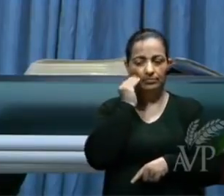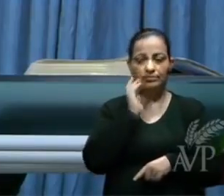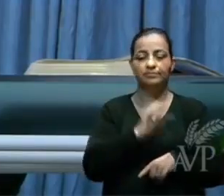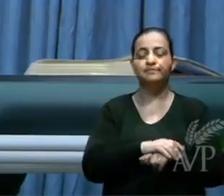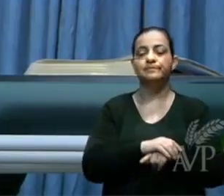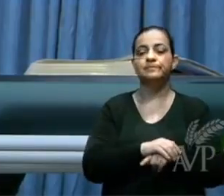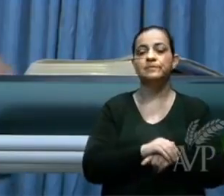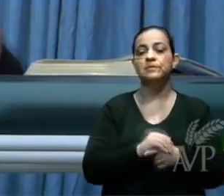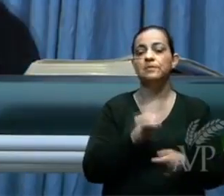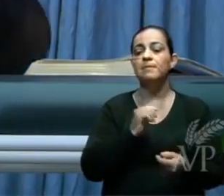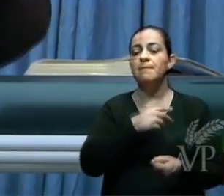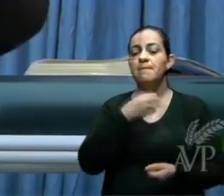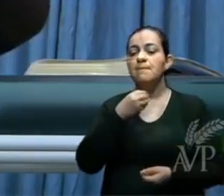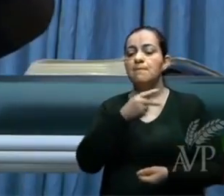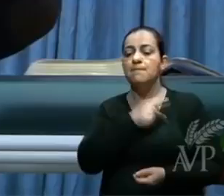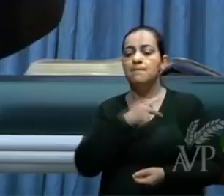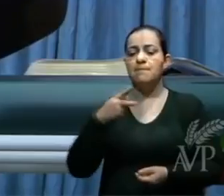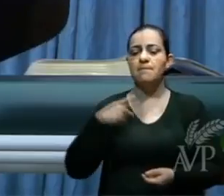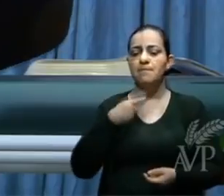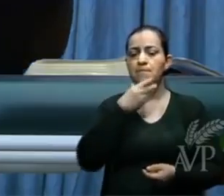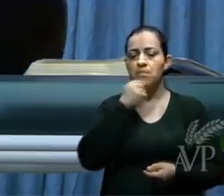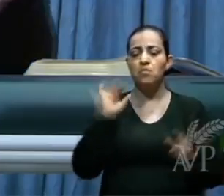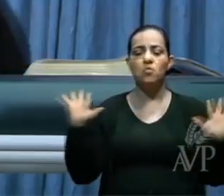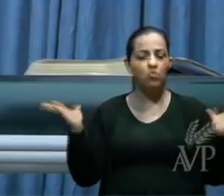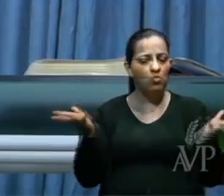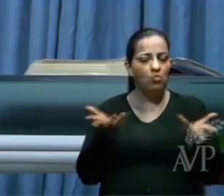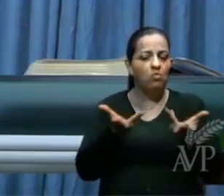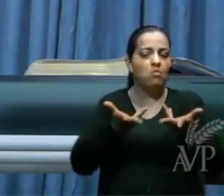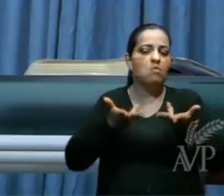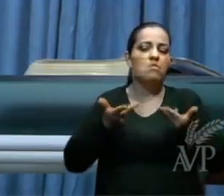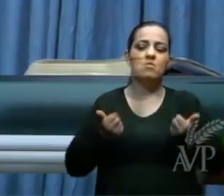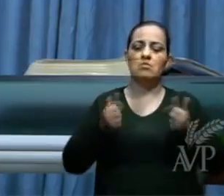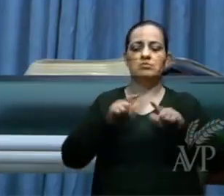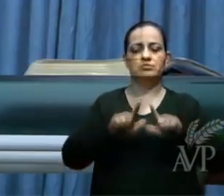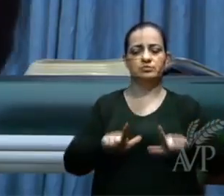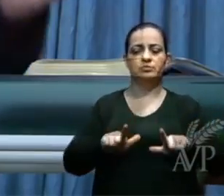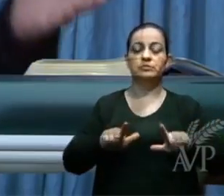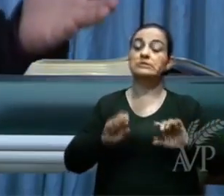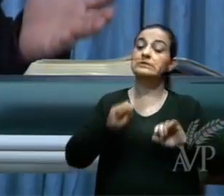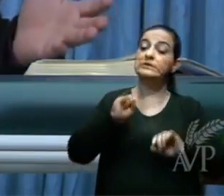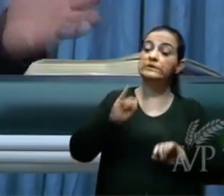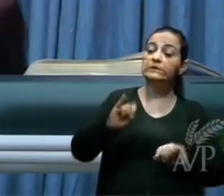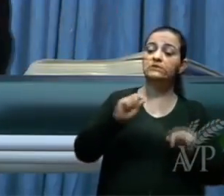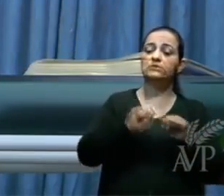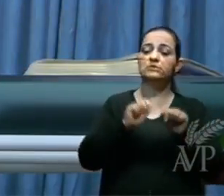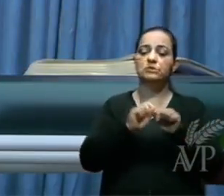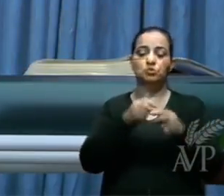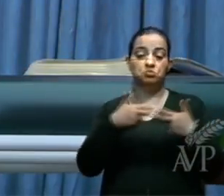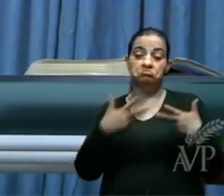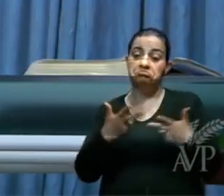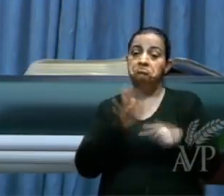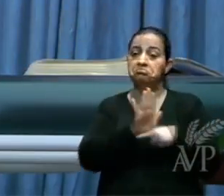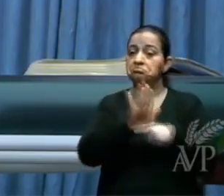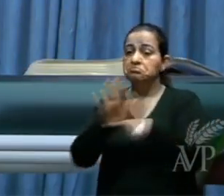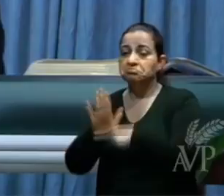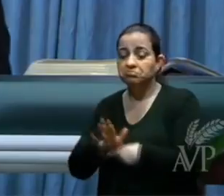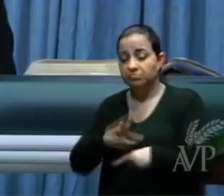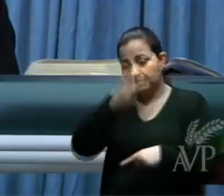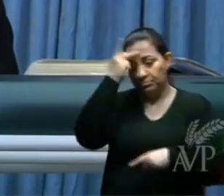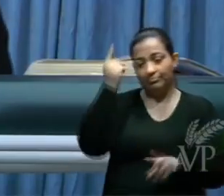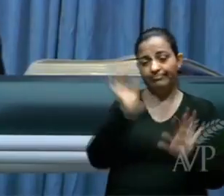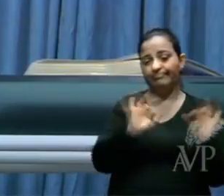e o pastor 2011 é maravilhoso nenhum se pelo mestre fizesse alguma coisa vai bem